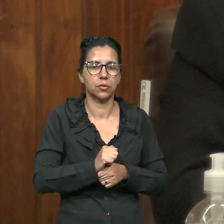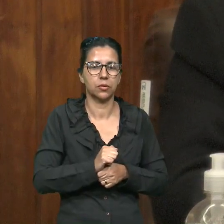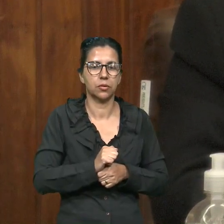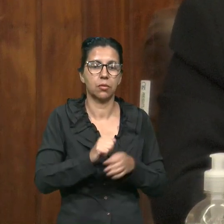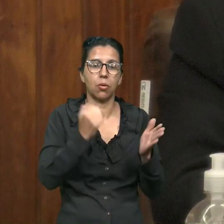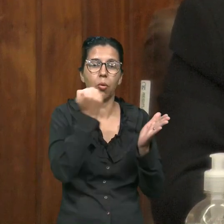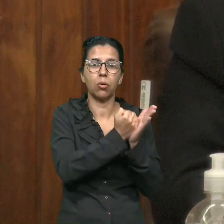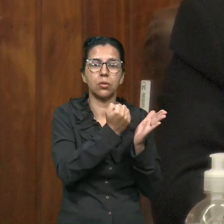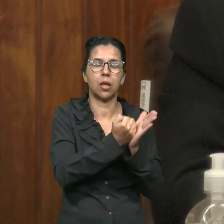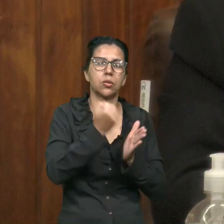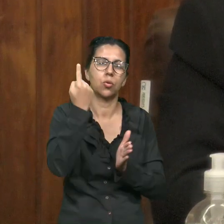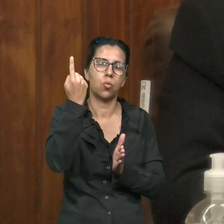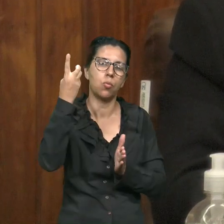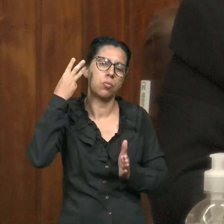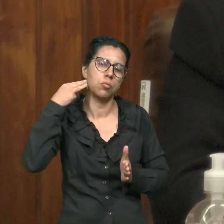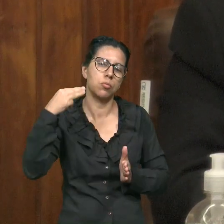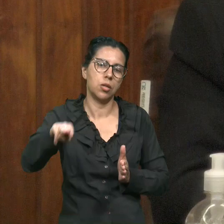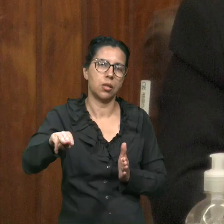do contrato